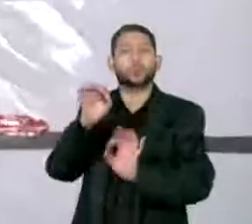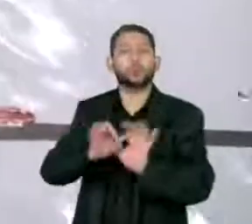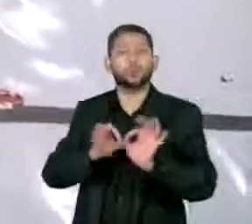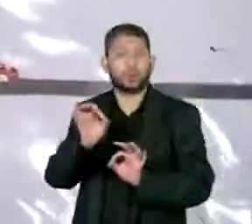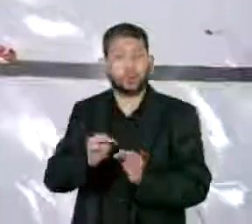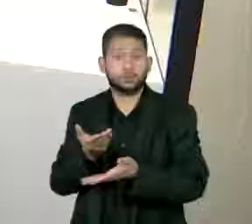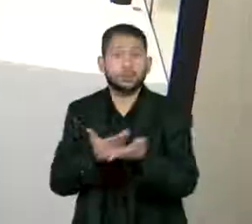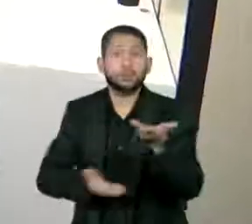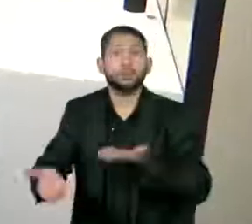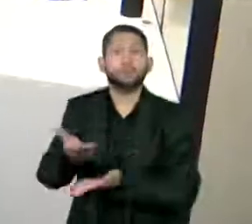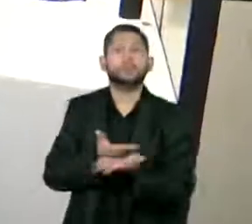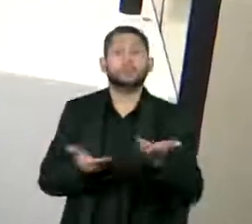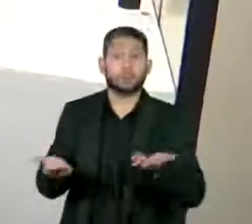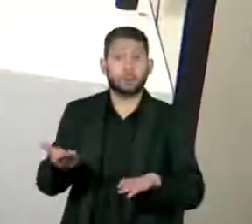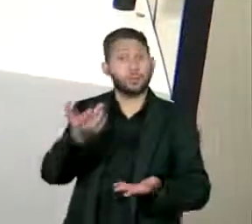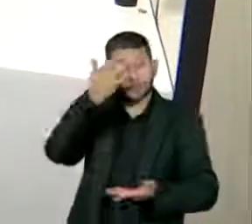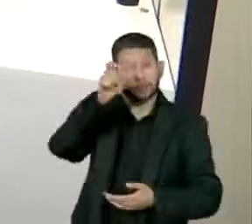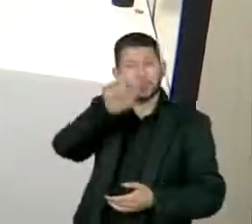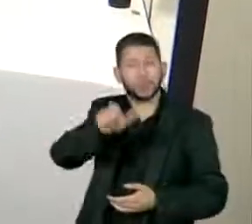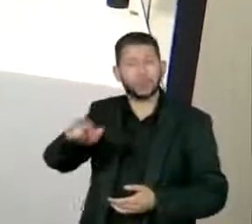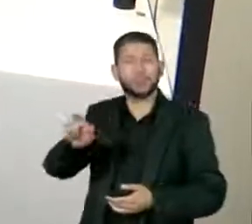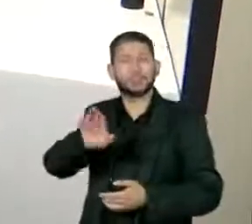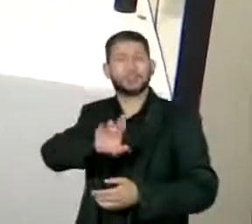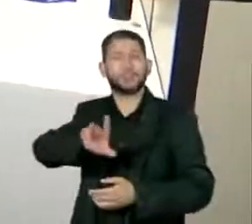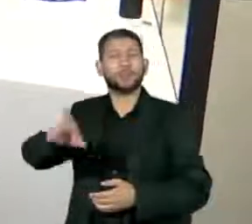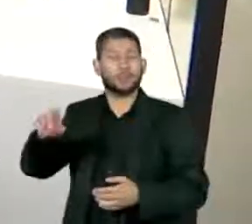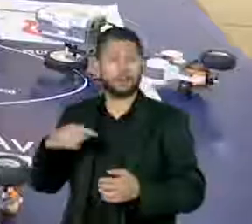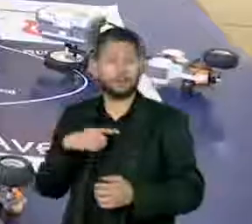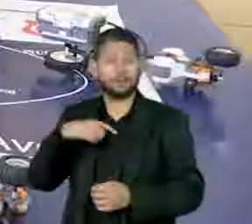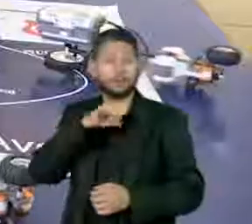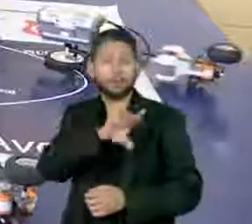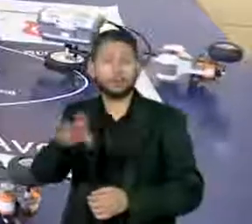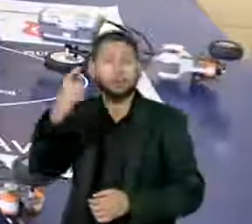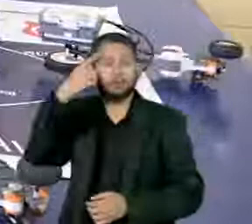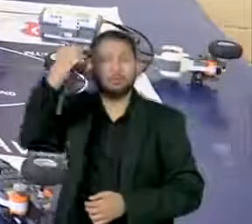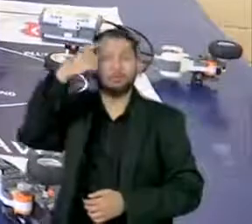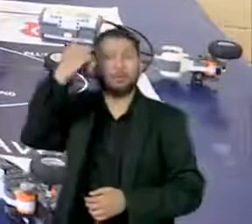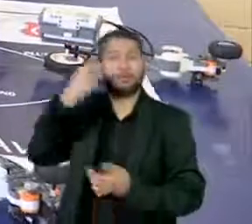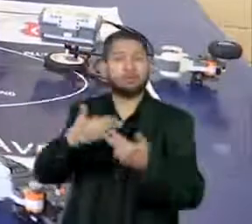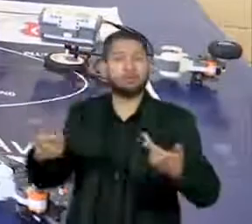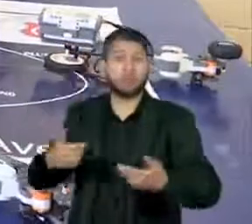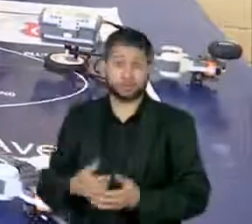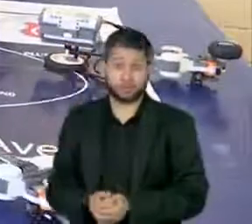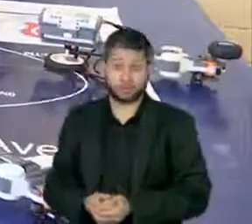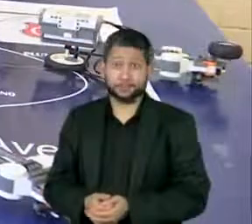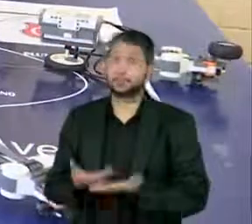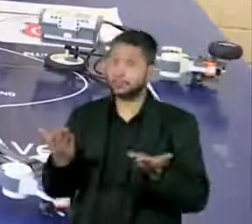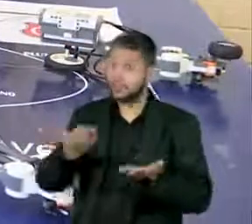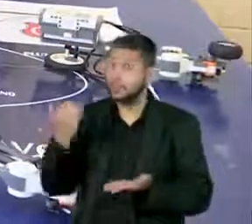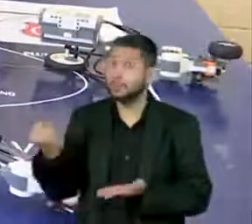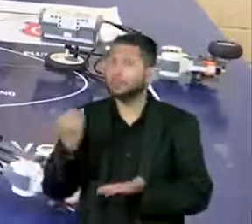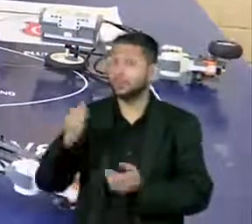compartilhar projetos com pessoas diferentes de você e com ideias e criatividade e tudo mais, acaba transformando vidas, né?